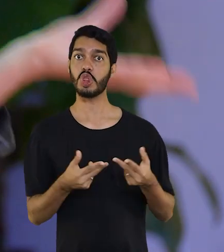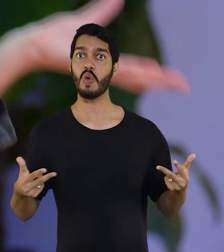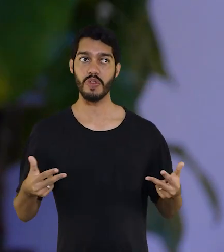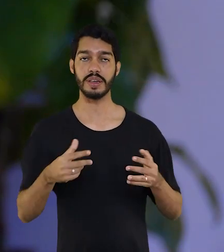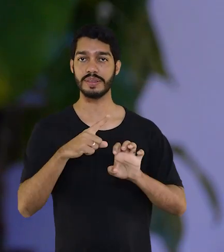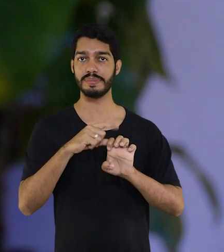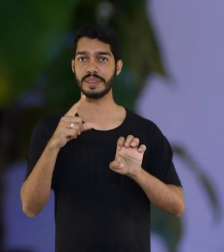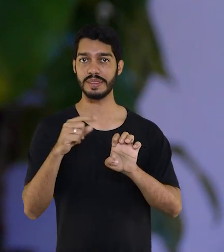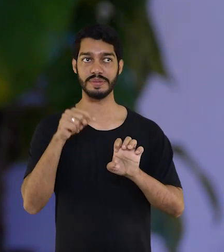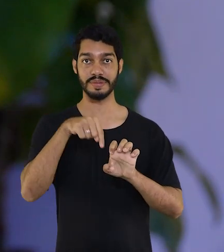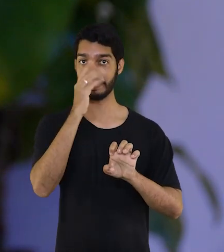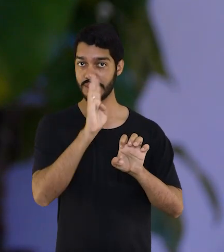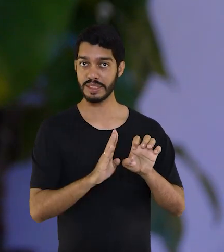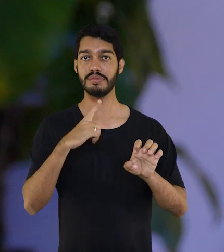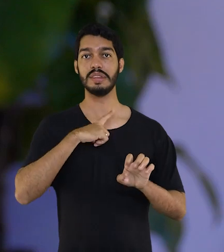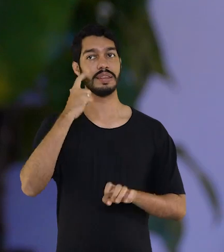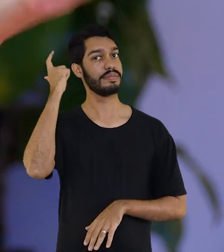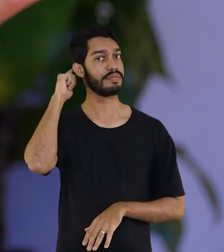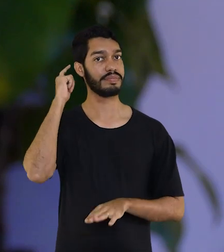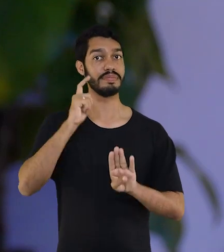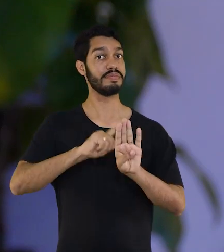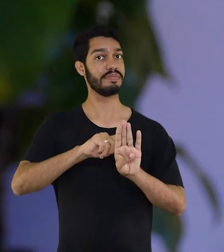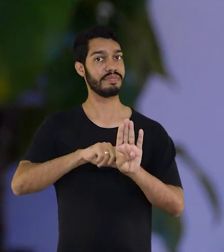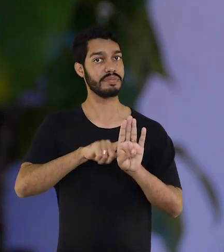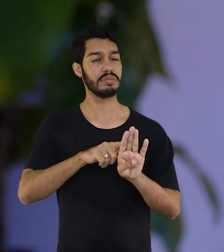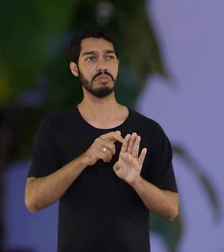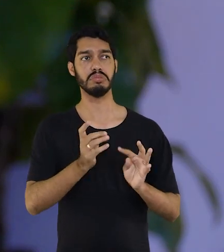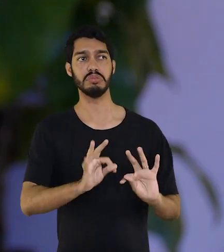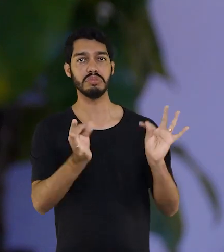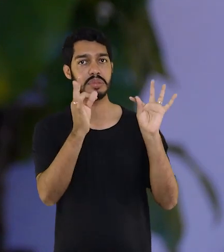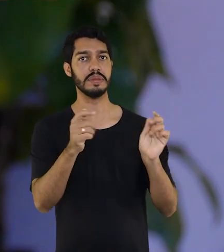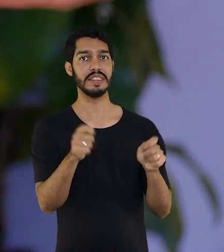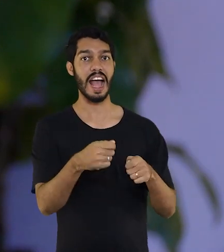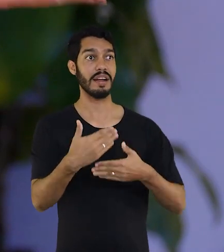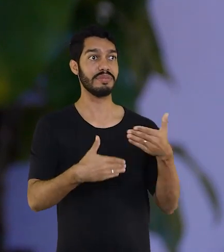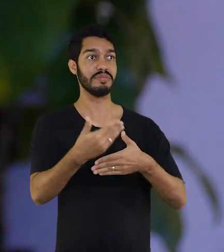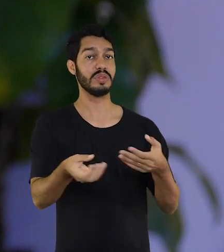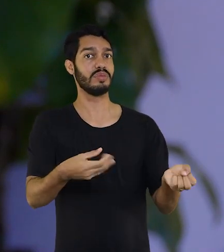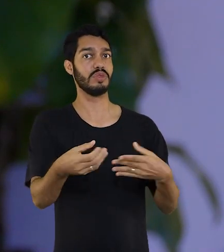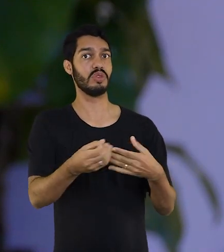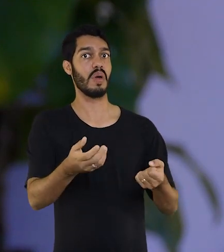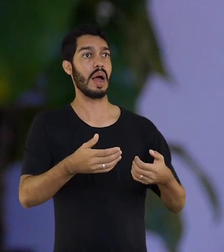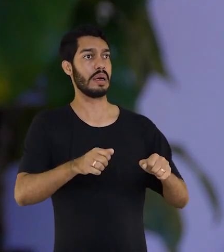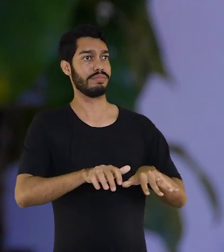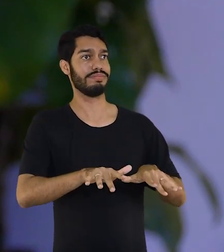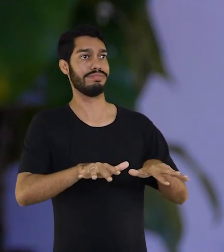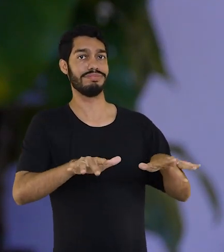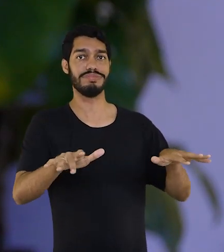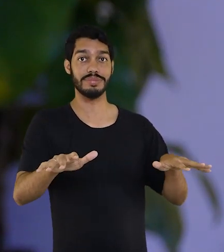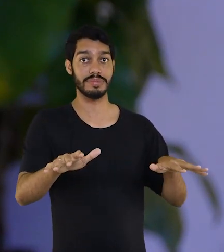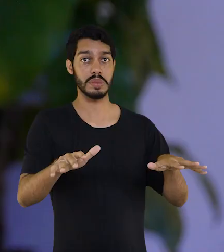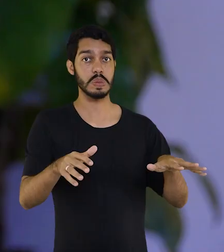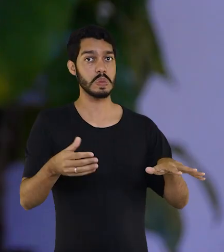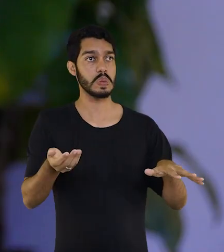uma nova geração de empreendedores no Brasil que tem esse viés tecnológico para serem propulsores de novas ondas de tecnologia que a gente não